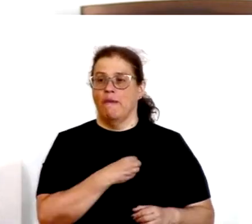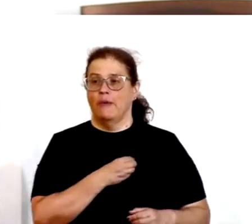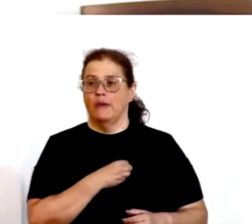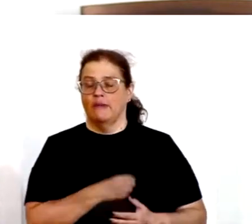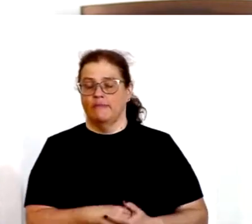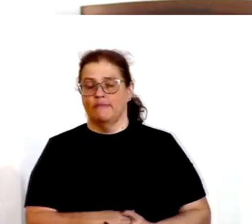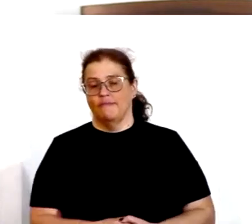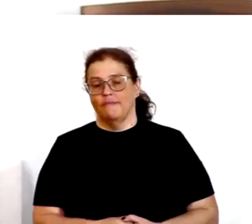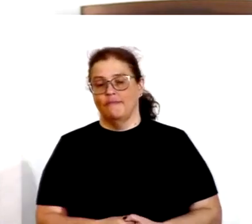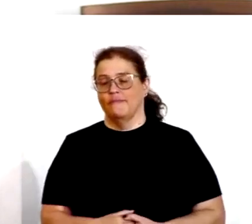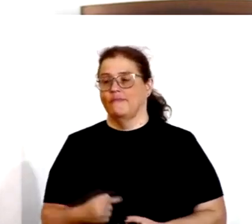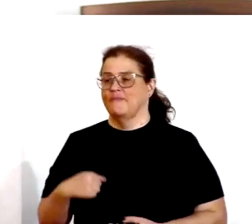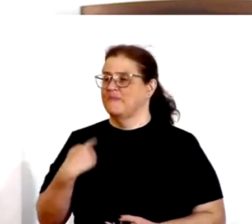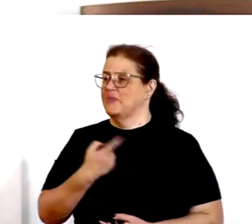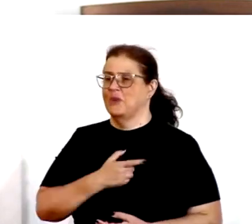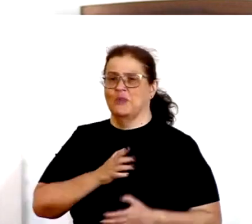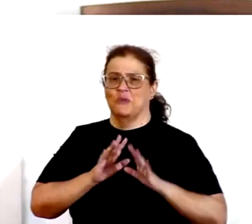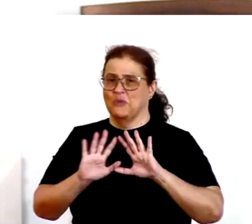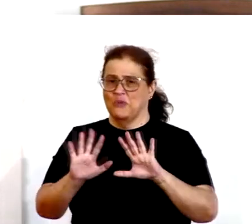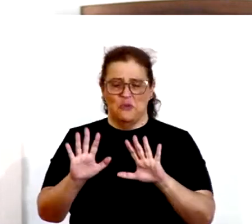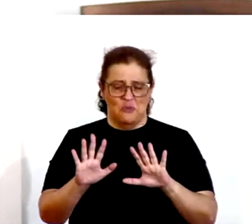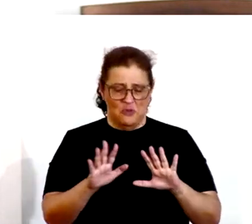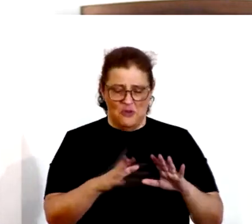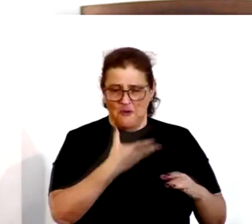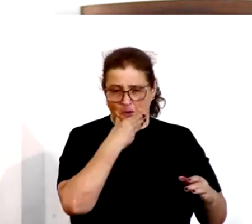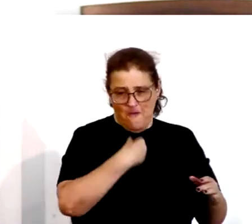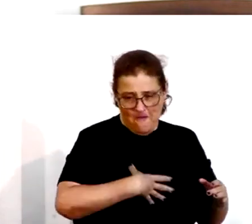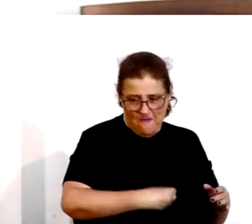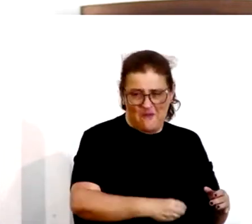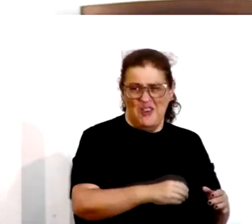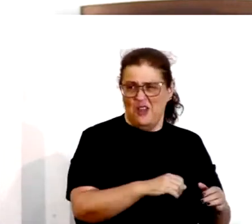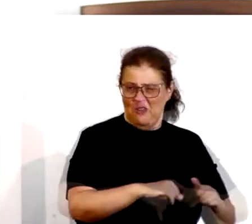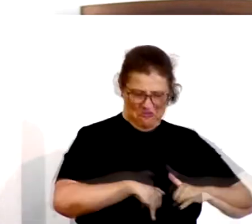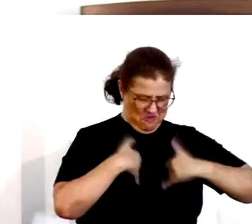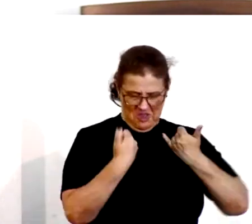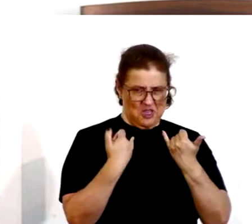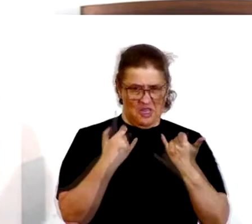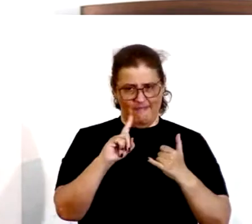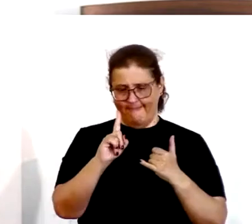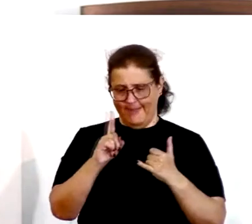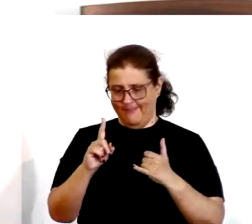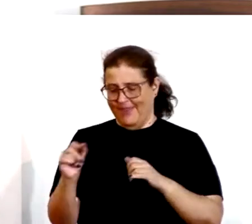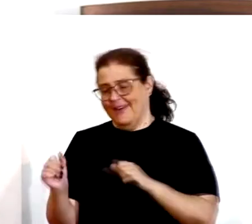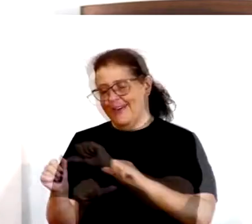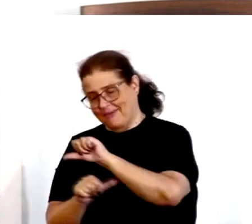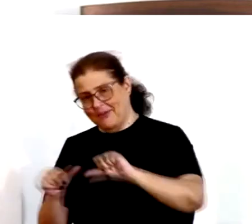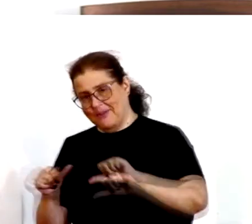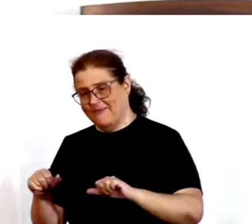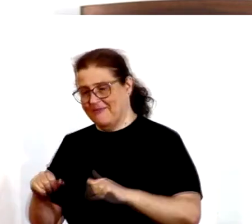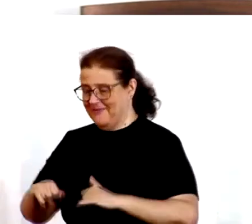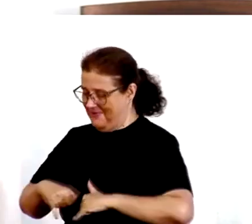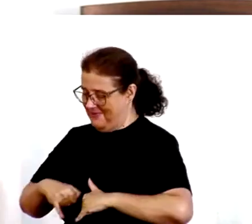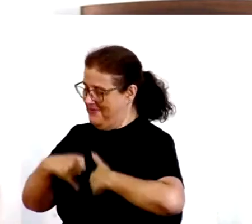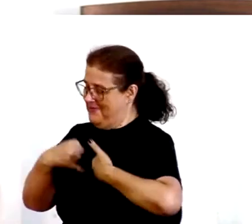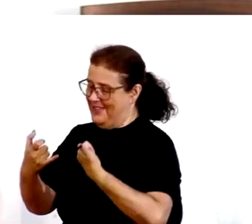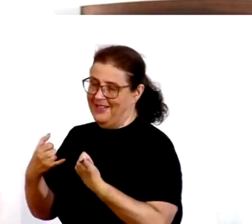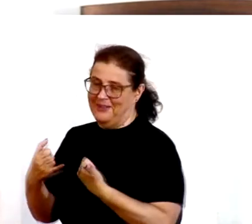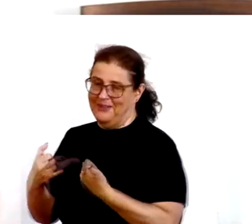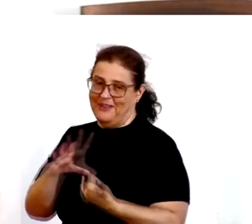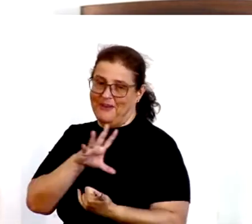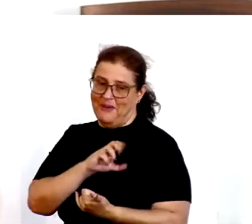Ou seja, nós não somos mais filhos da ira, nem filhos da desobediência. Esse é o segundo